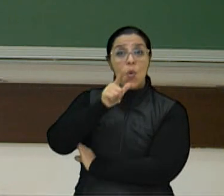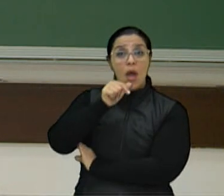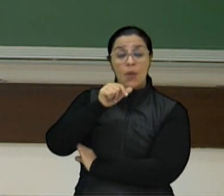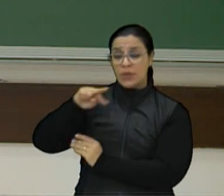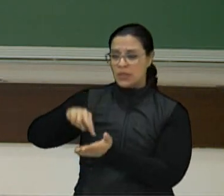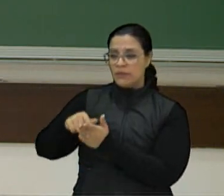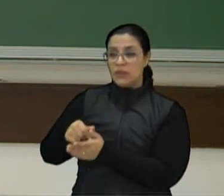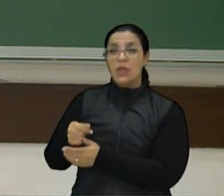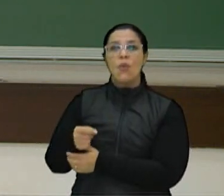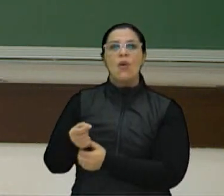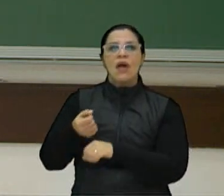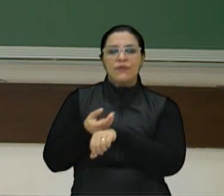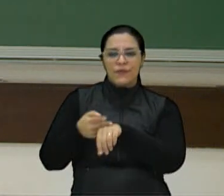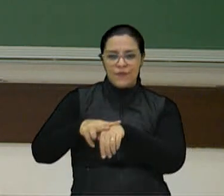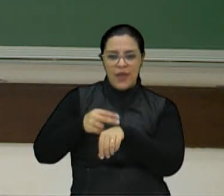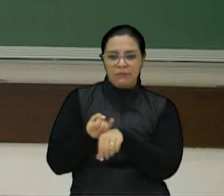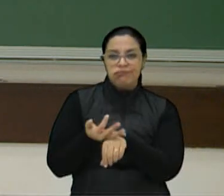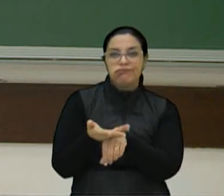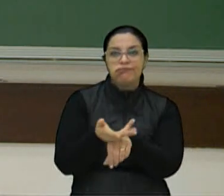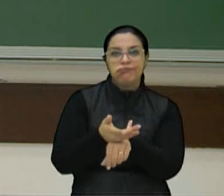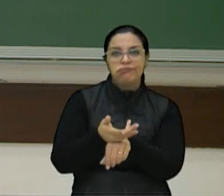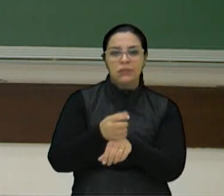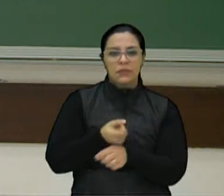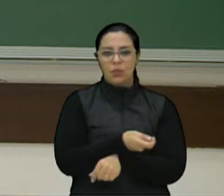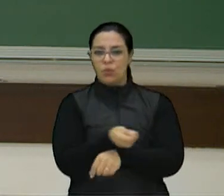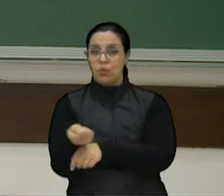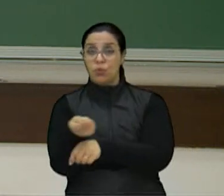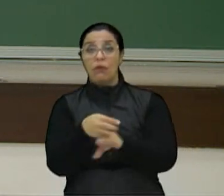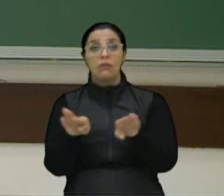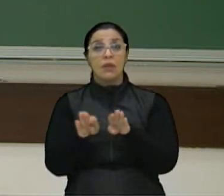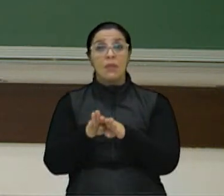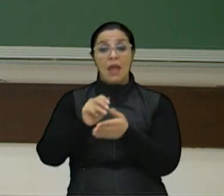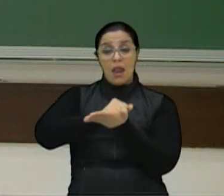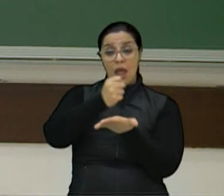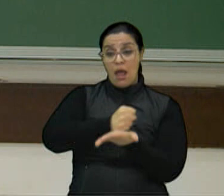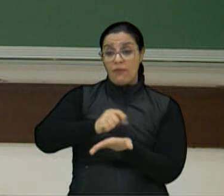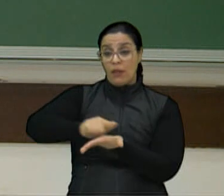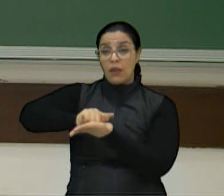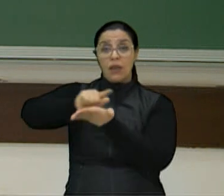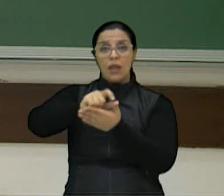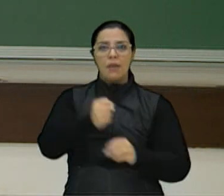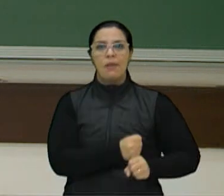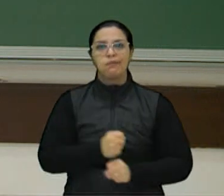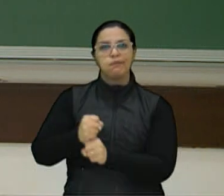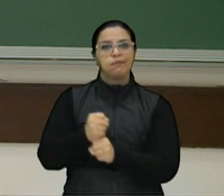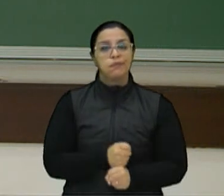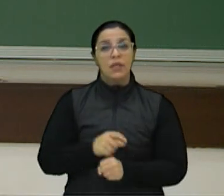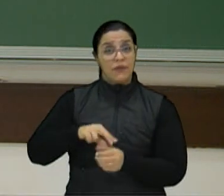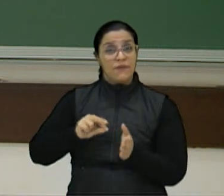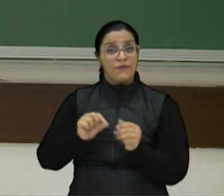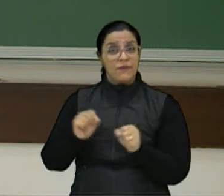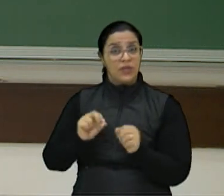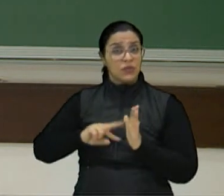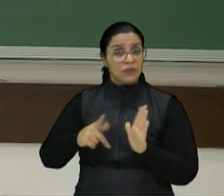grama, uso para lavar calçada. E faz alguma diferença? Eu fiz a